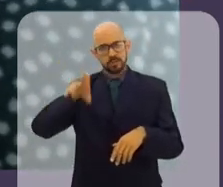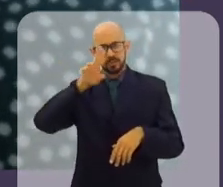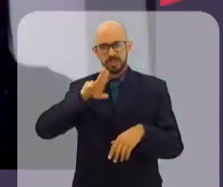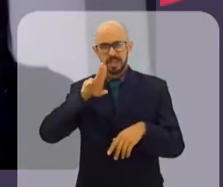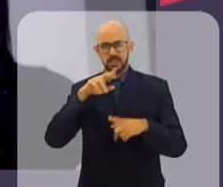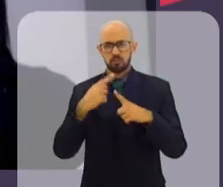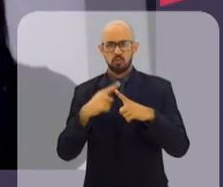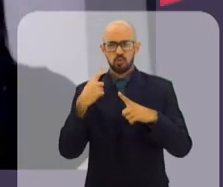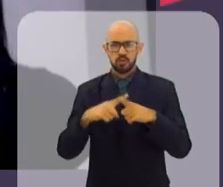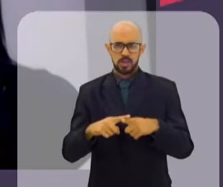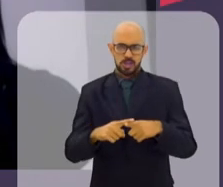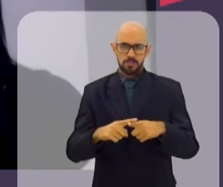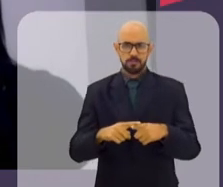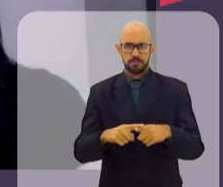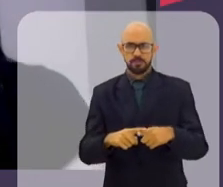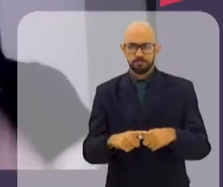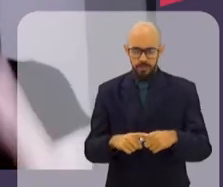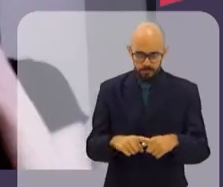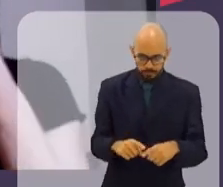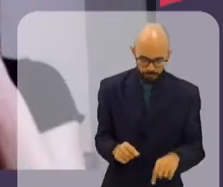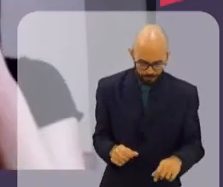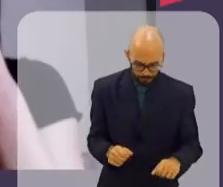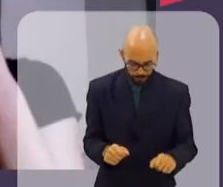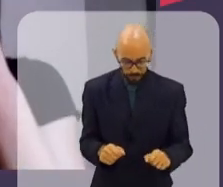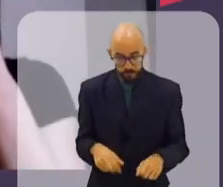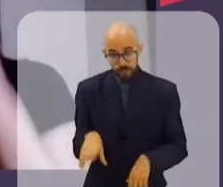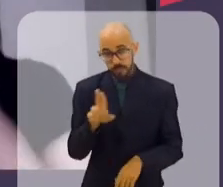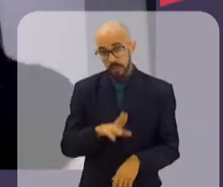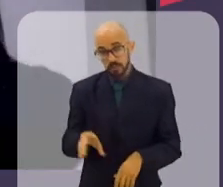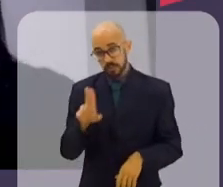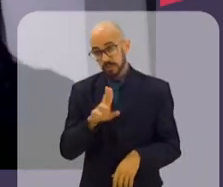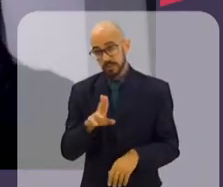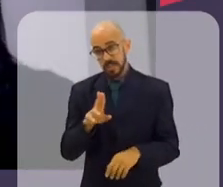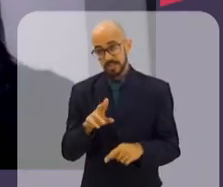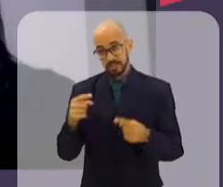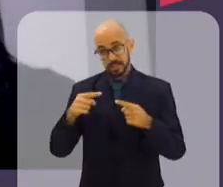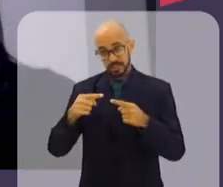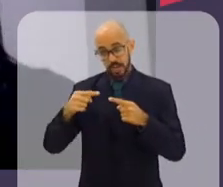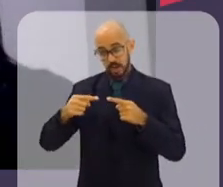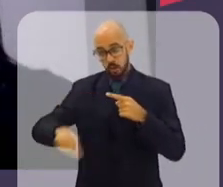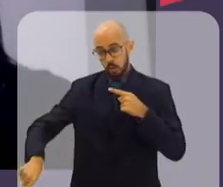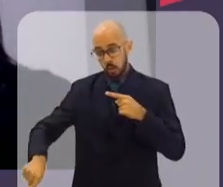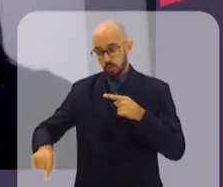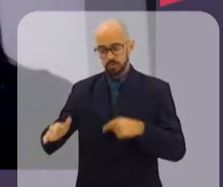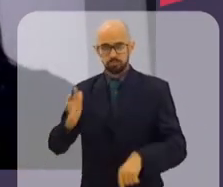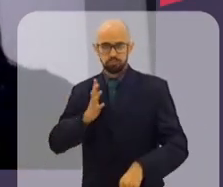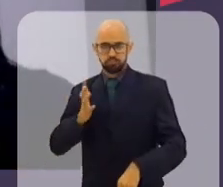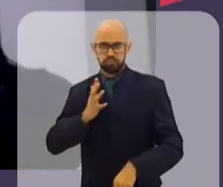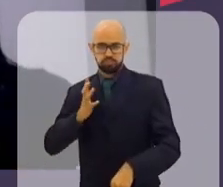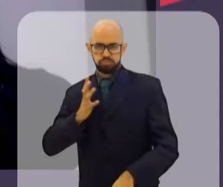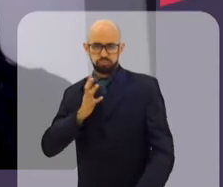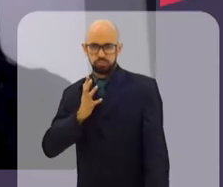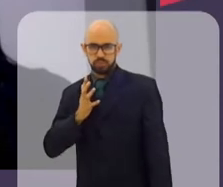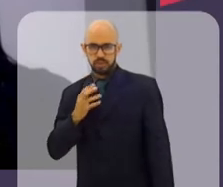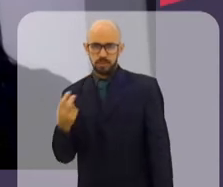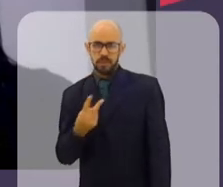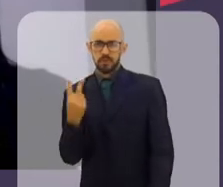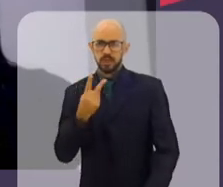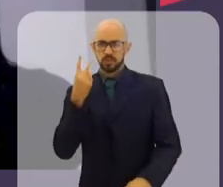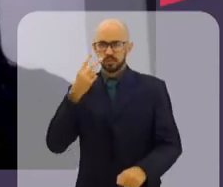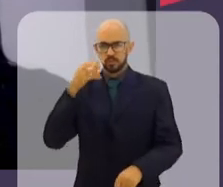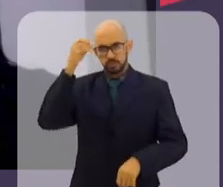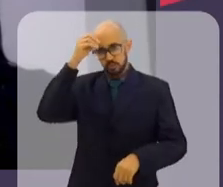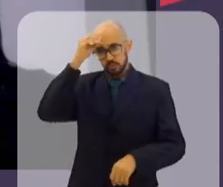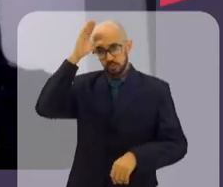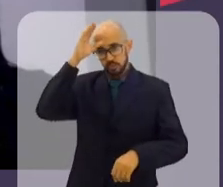Por quê? Ainda que a academia tenha um discurso contra o elitismo e contra e pela